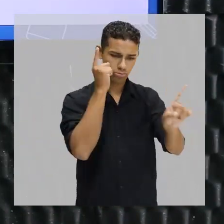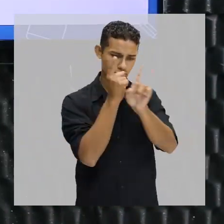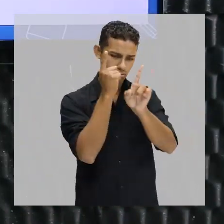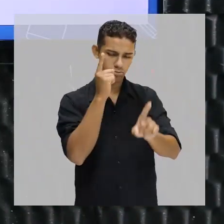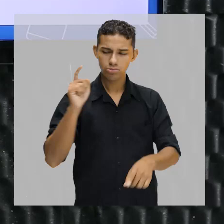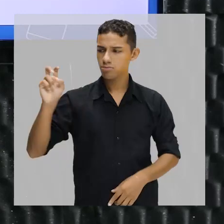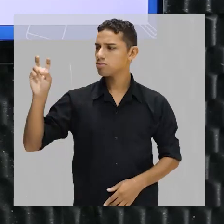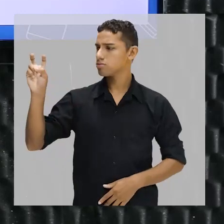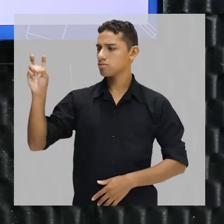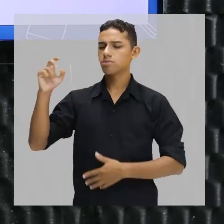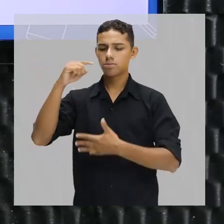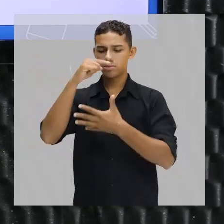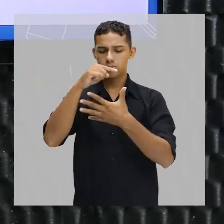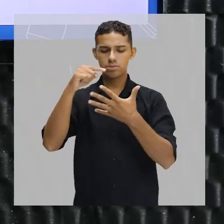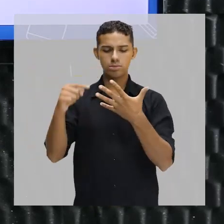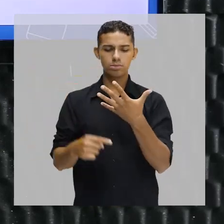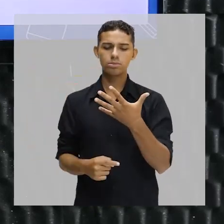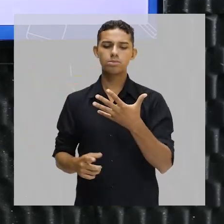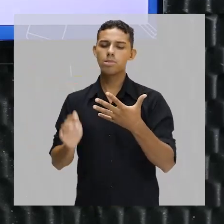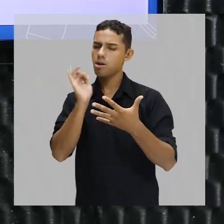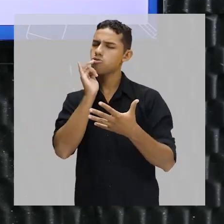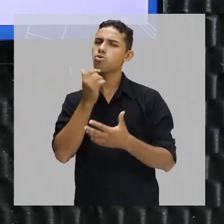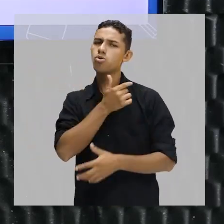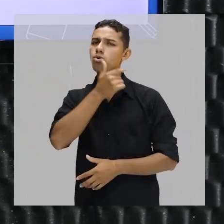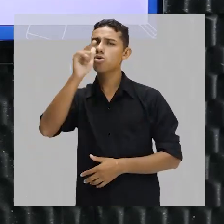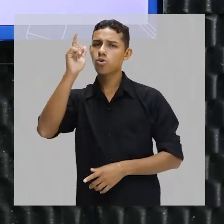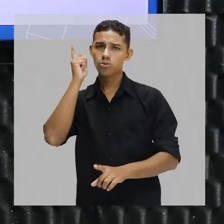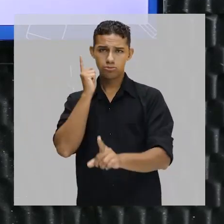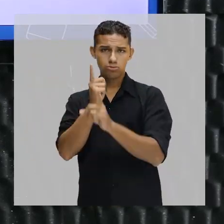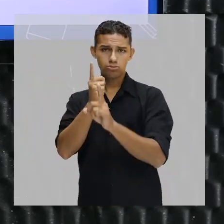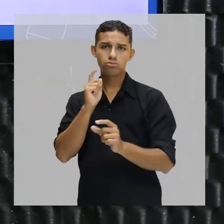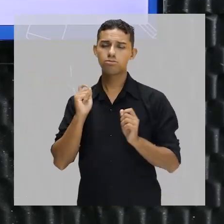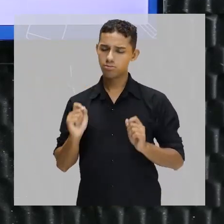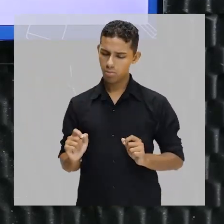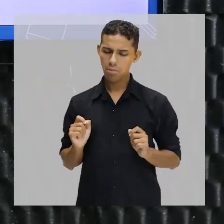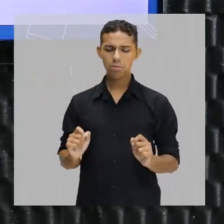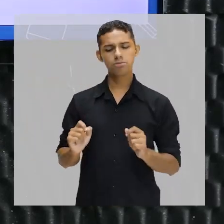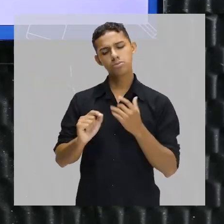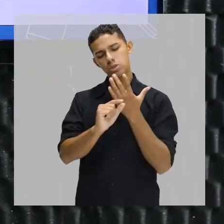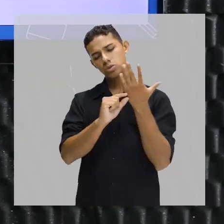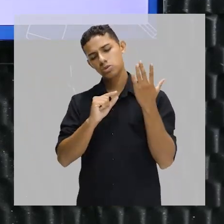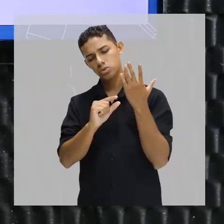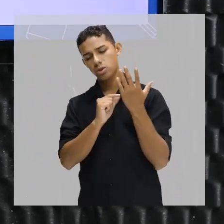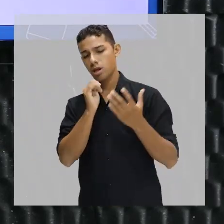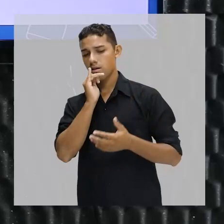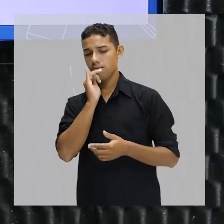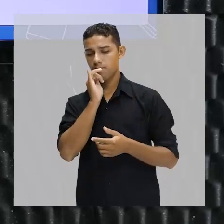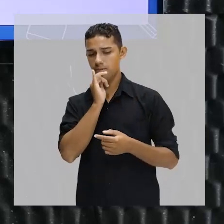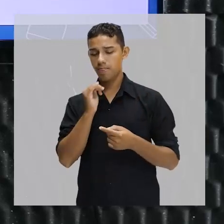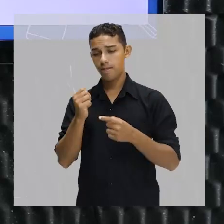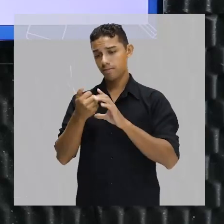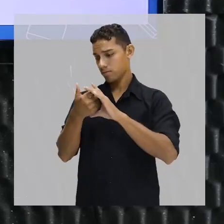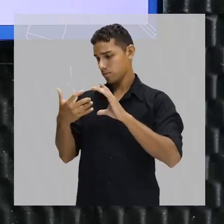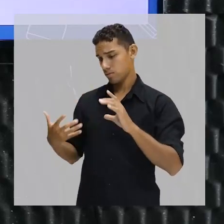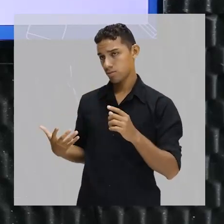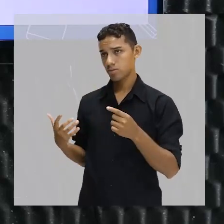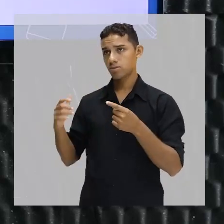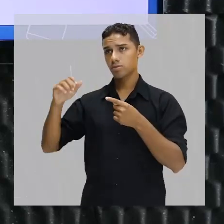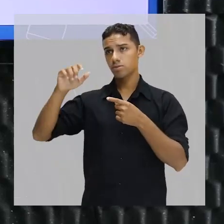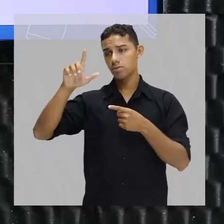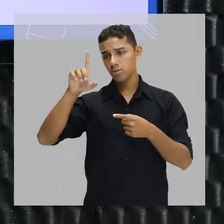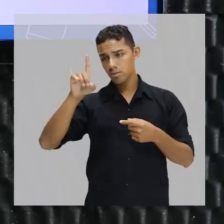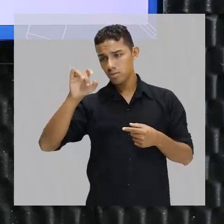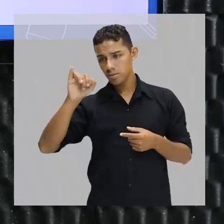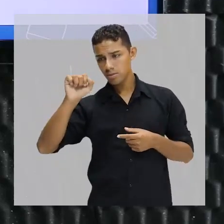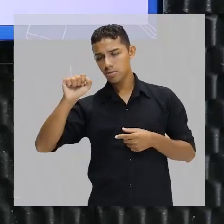5 categorias, tá? Posso encontrar outra? Pode acontecer de algum autor colocar a característica